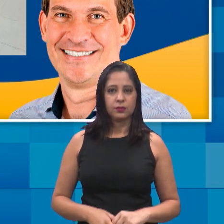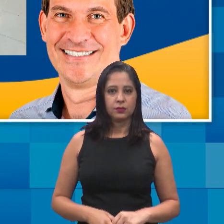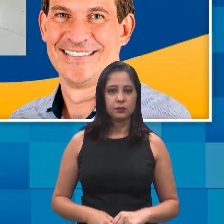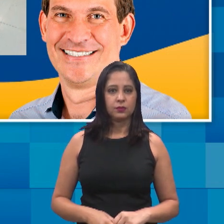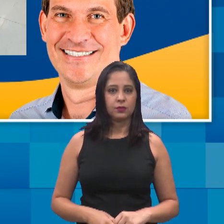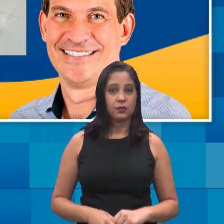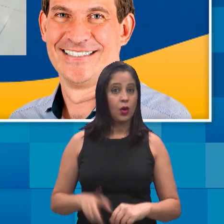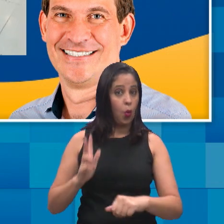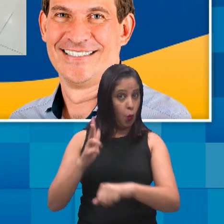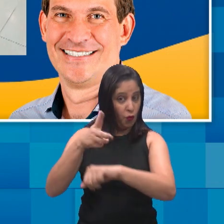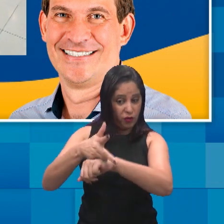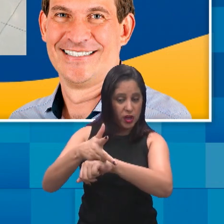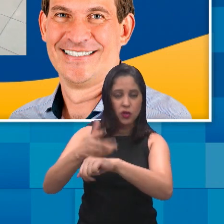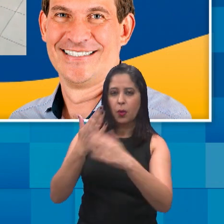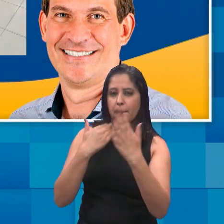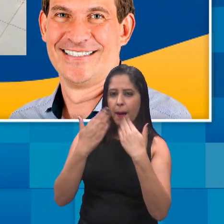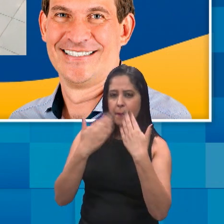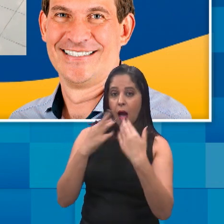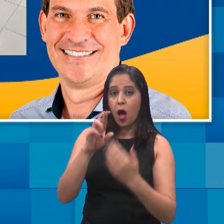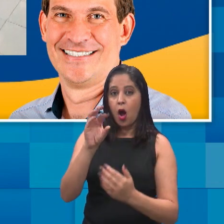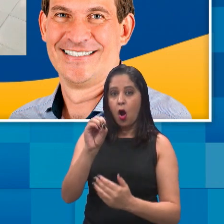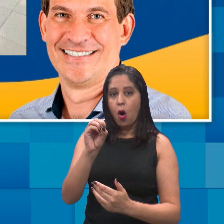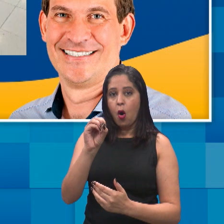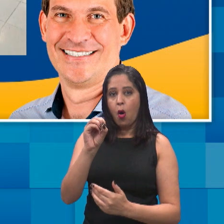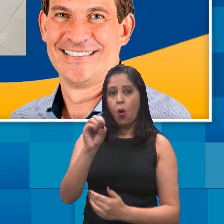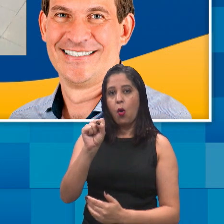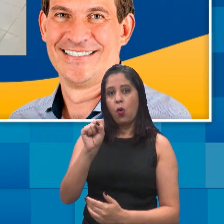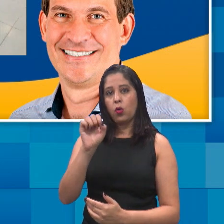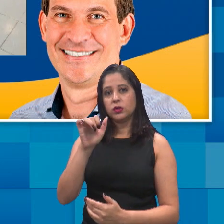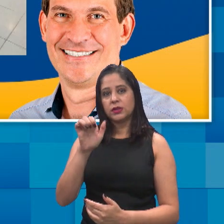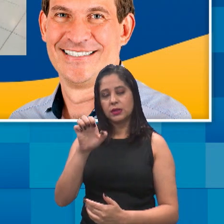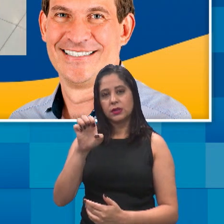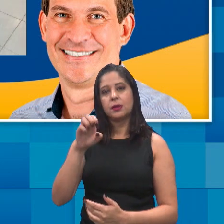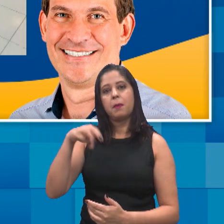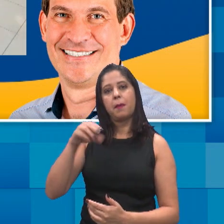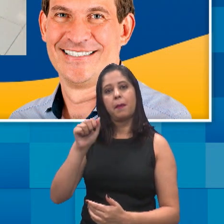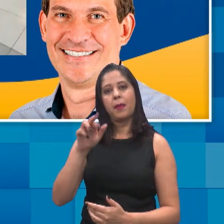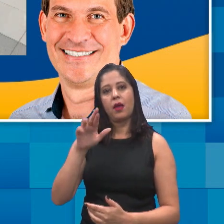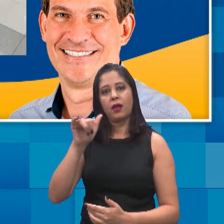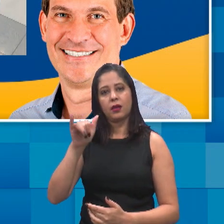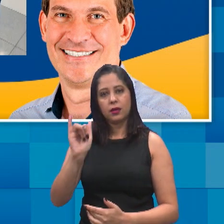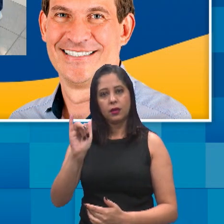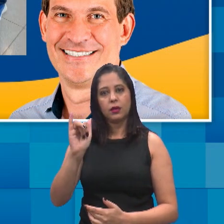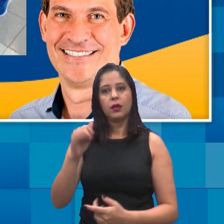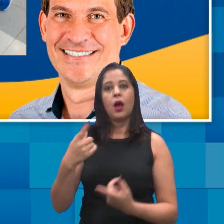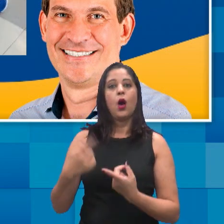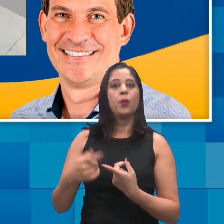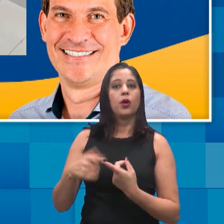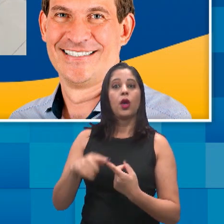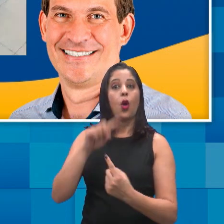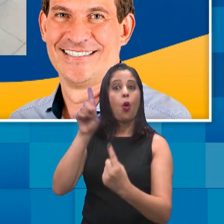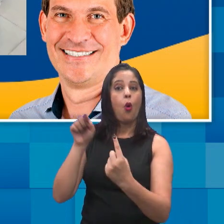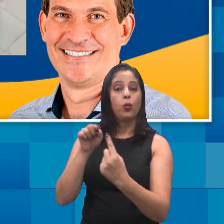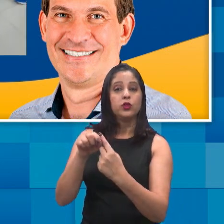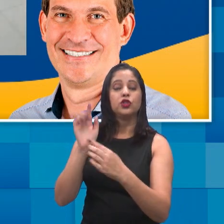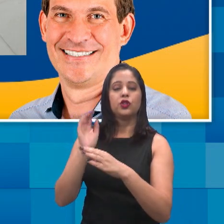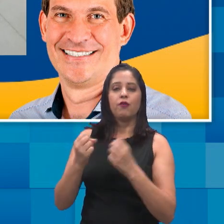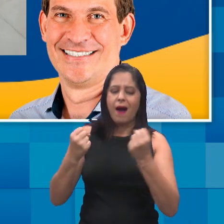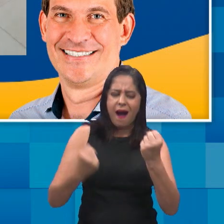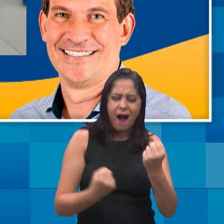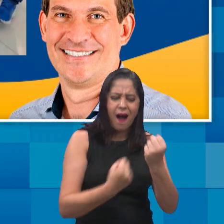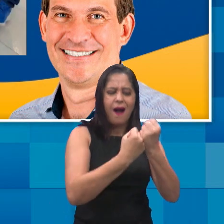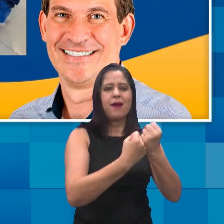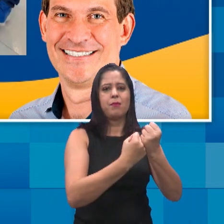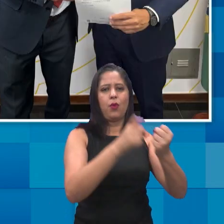dessa conversa com a Rose, onde a gente foi literalmente buscar apoio para a manutenção do